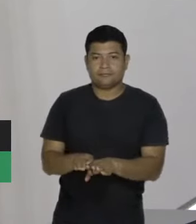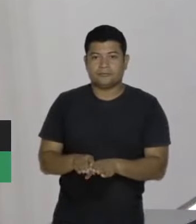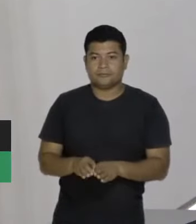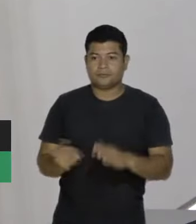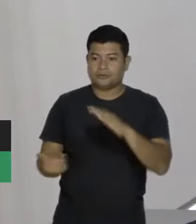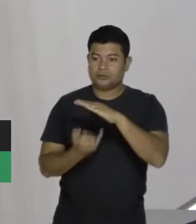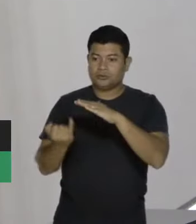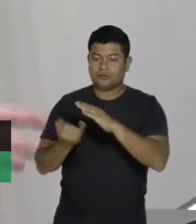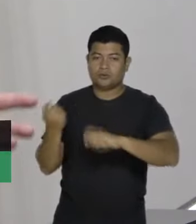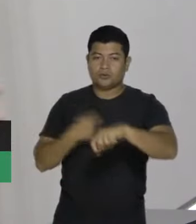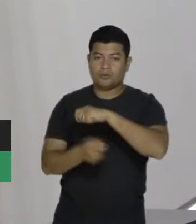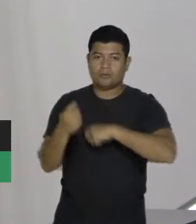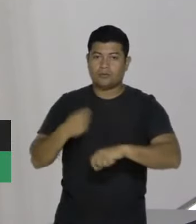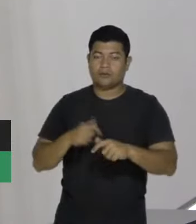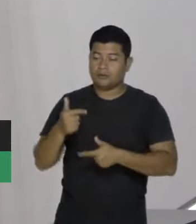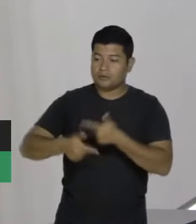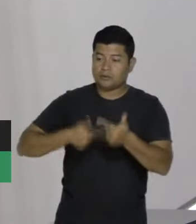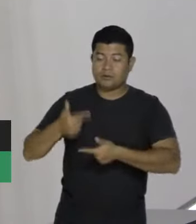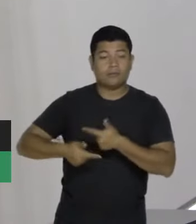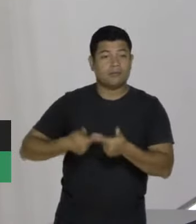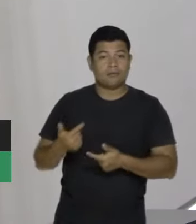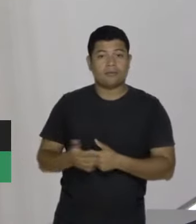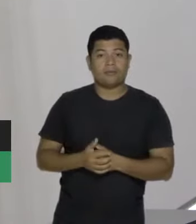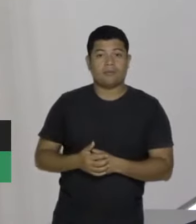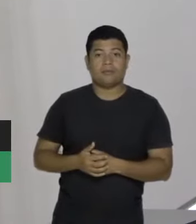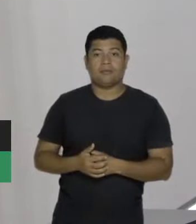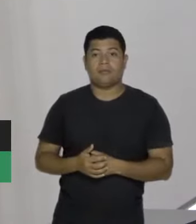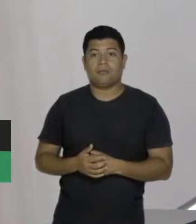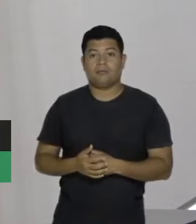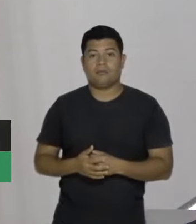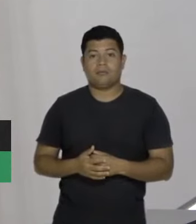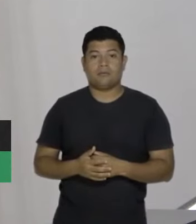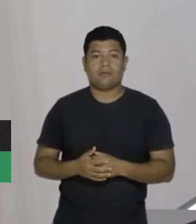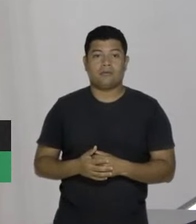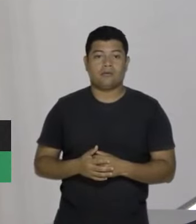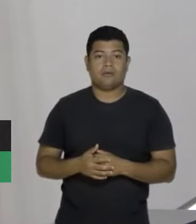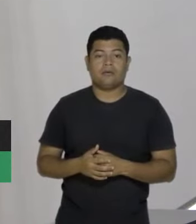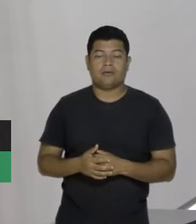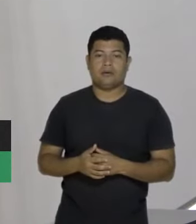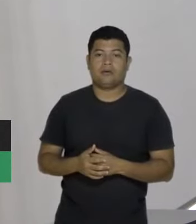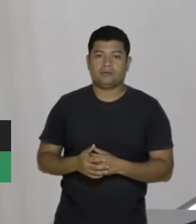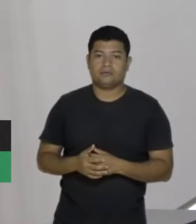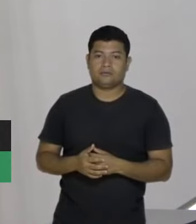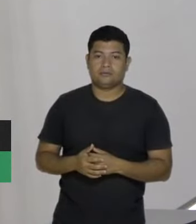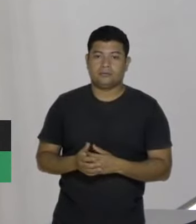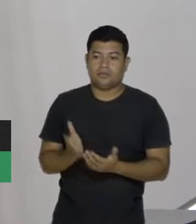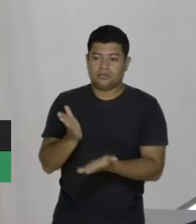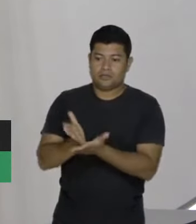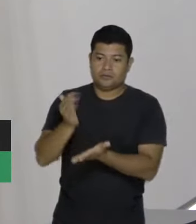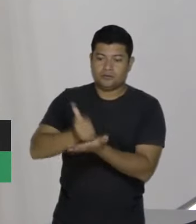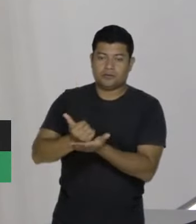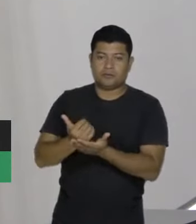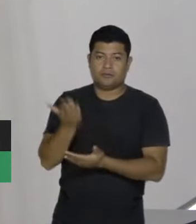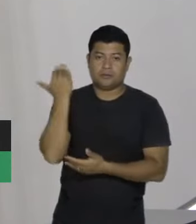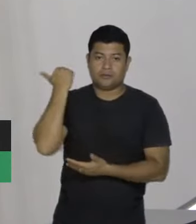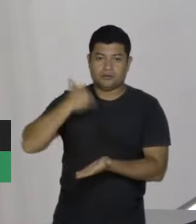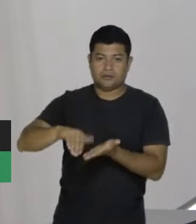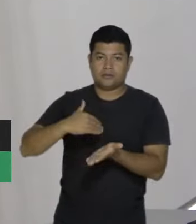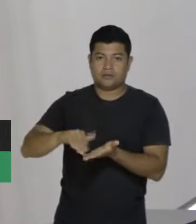Serviços. As duas são o resultado do desmembramento da pasta do